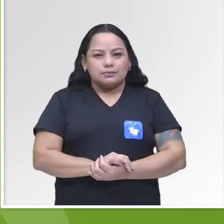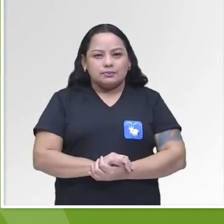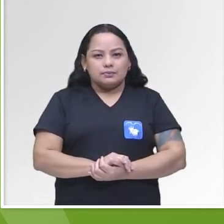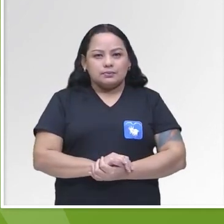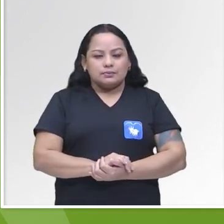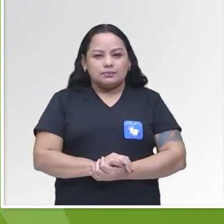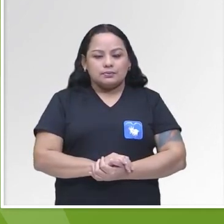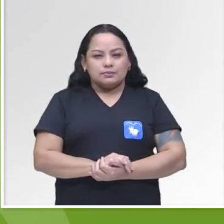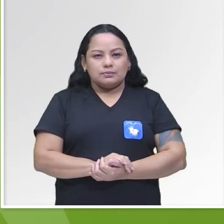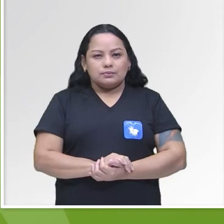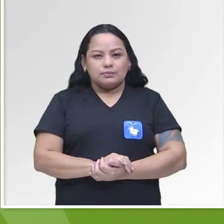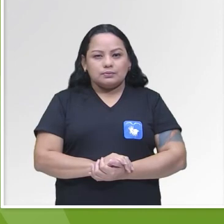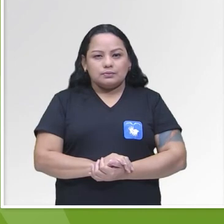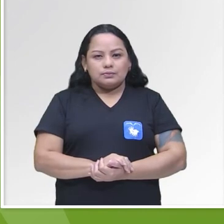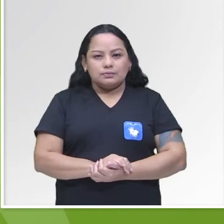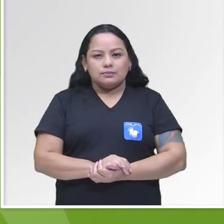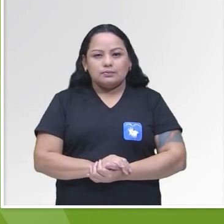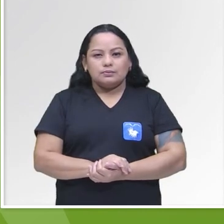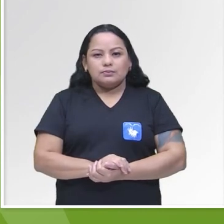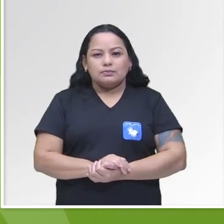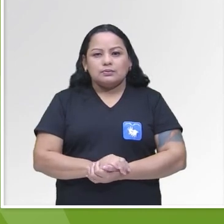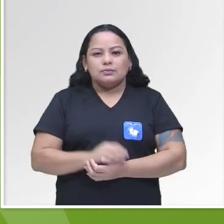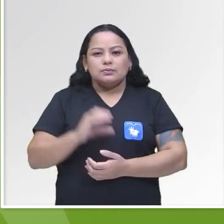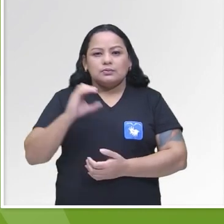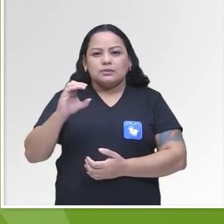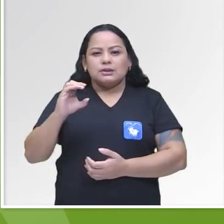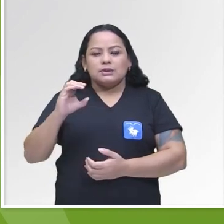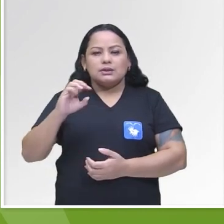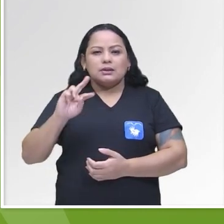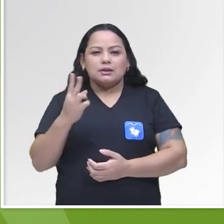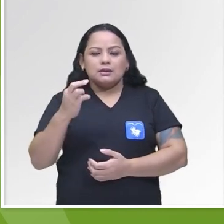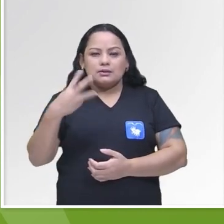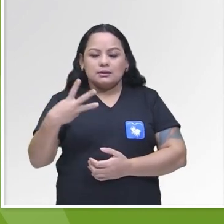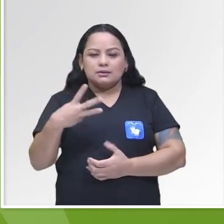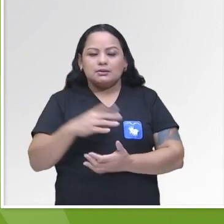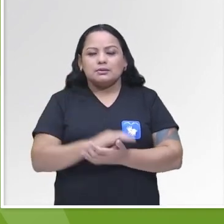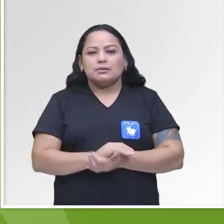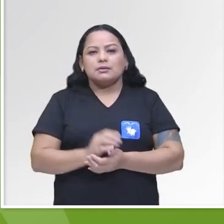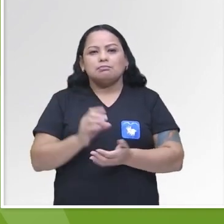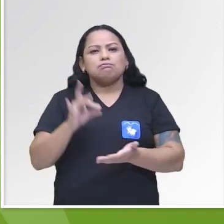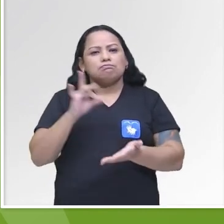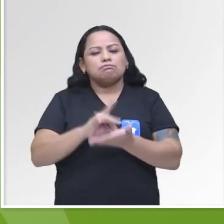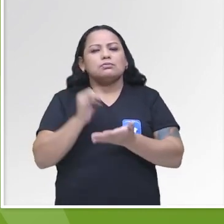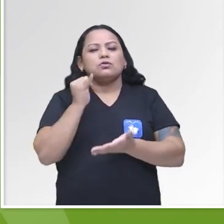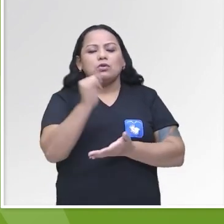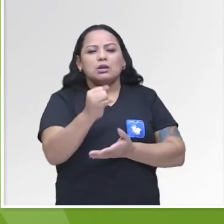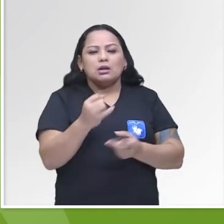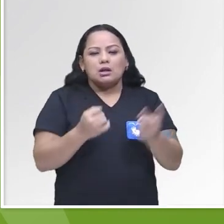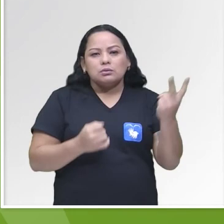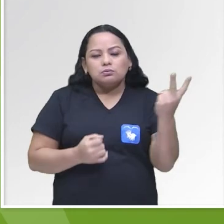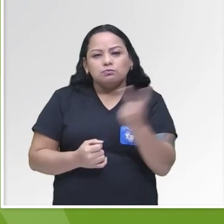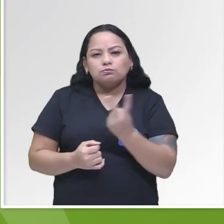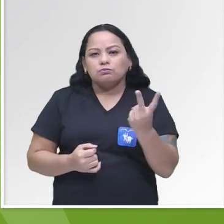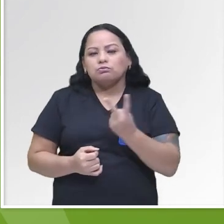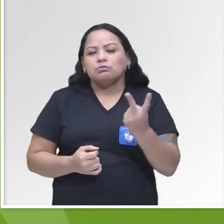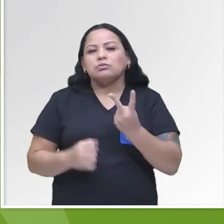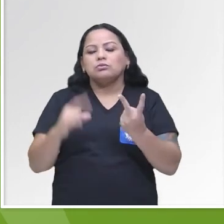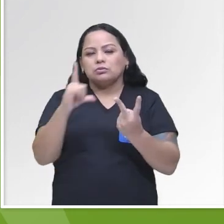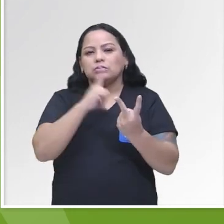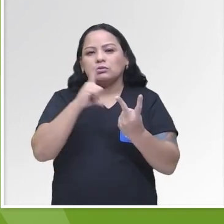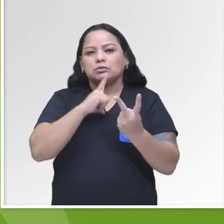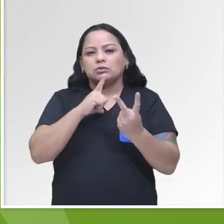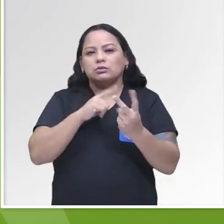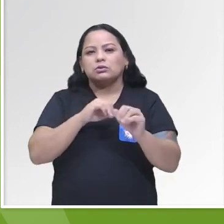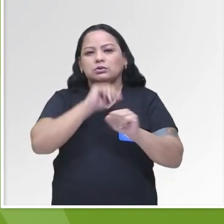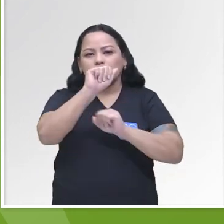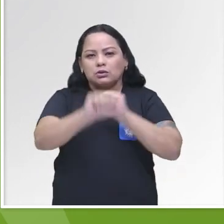o CH3. Então, eu posso concluir que eu tenho 2 átomos